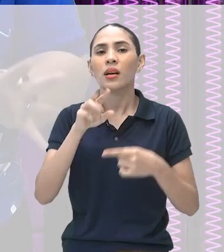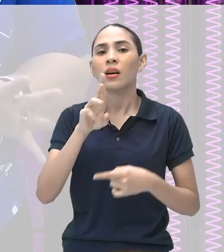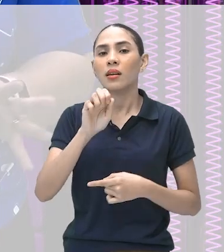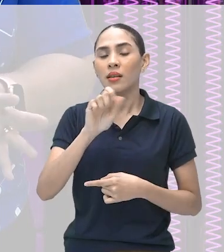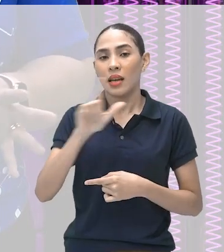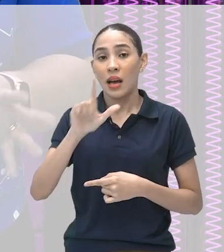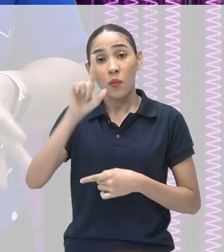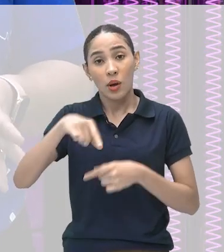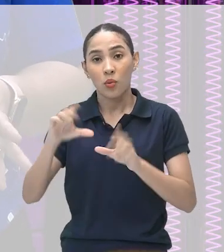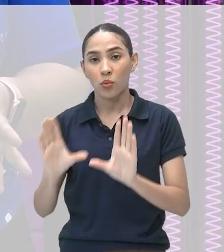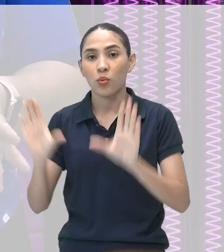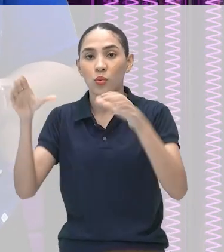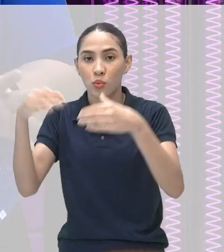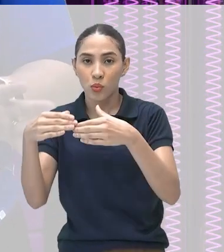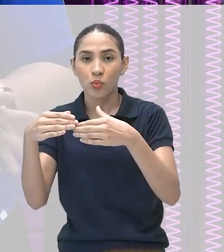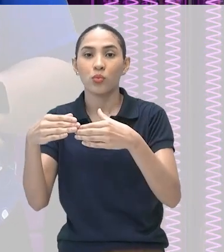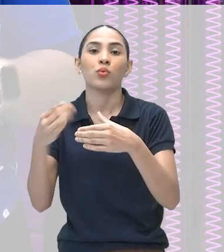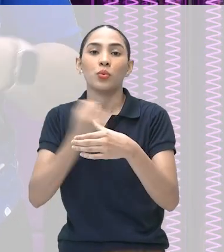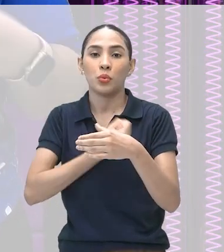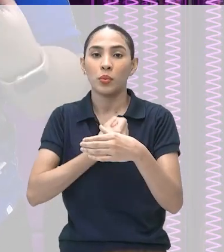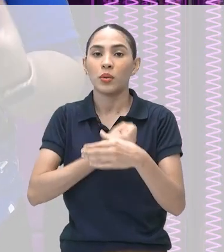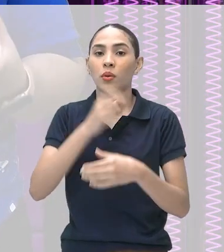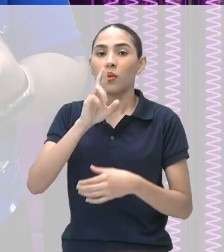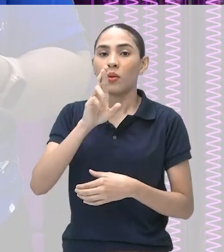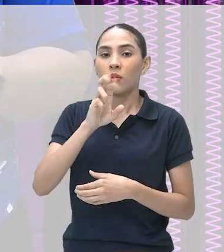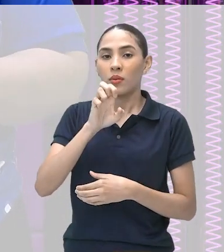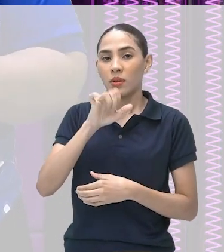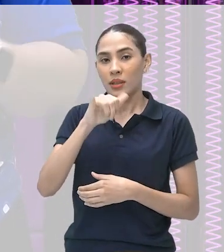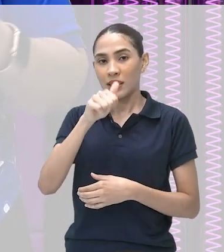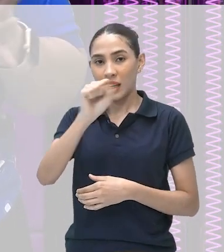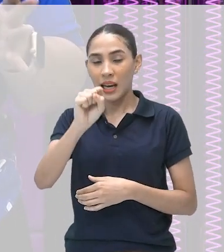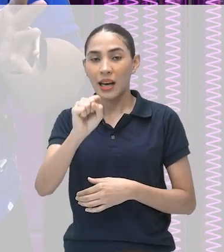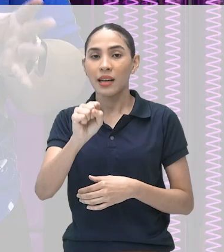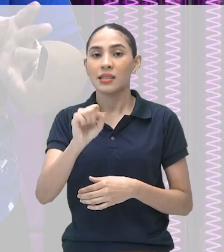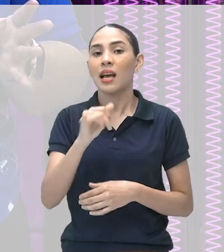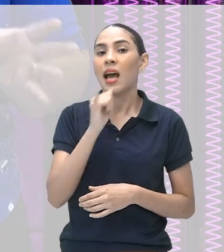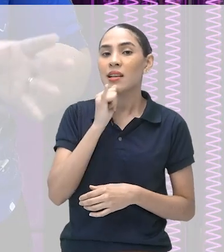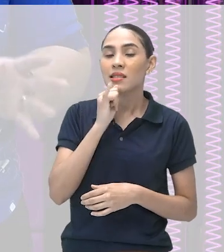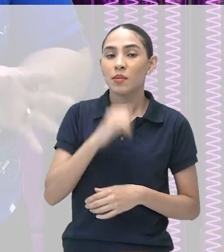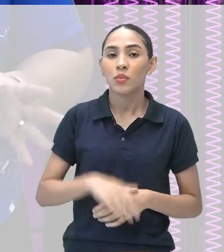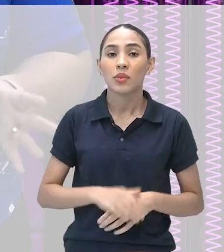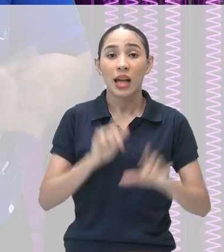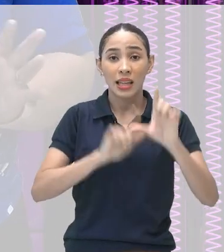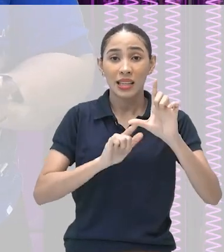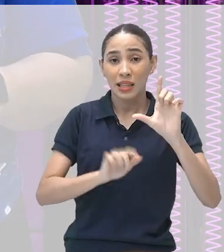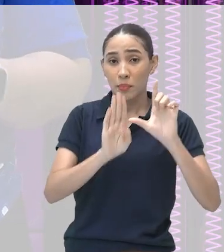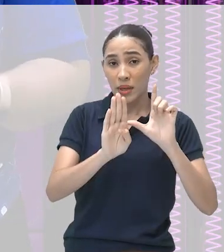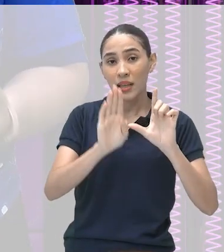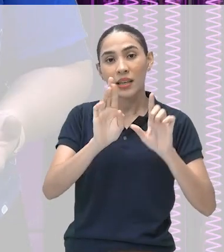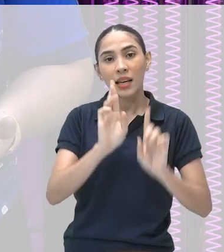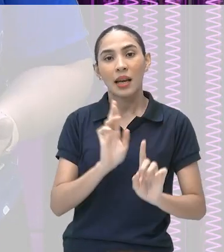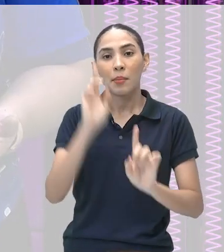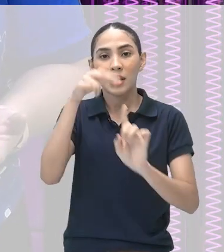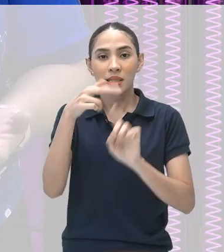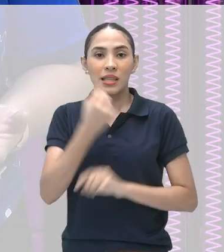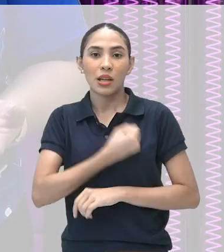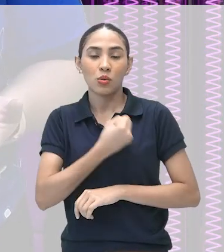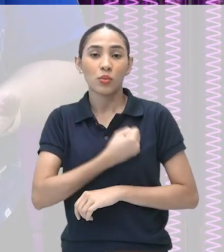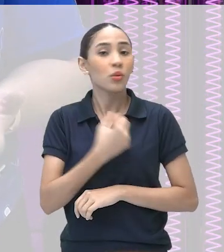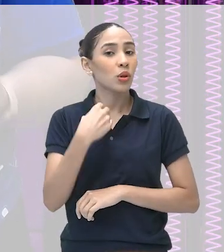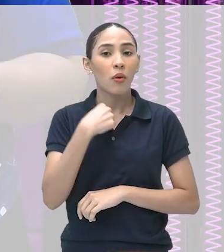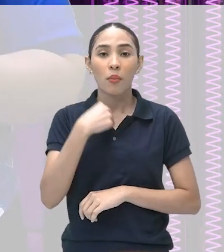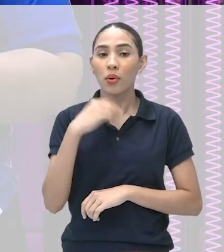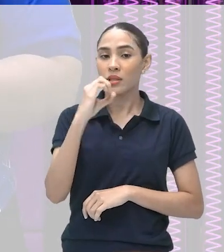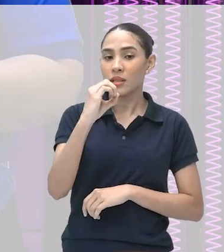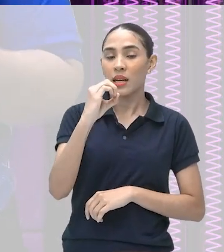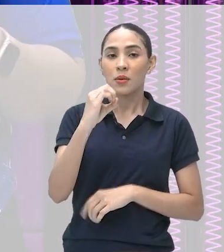o conjunto dos números reais, certo? Sendo que o número que a letra B está representando não vai poder ser o número